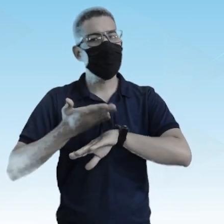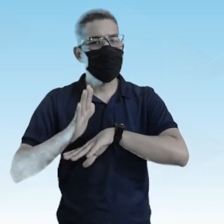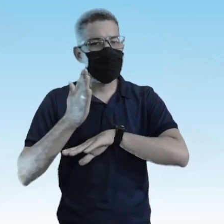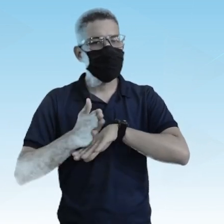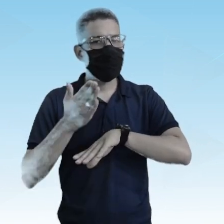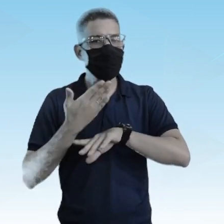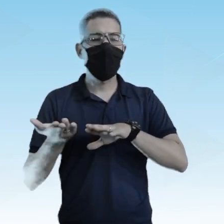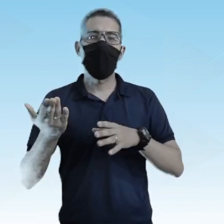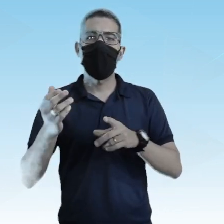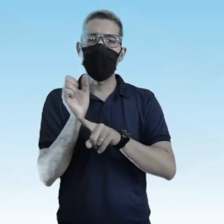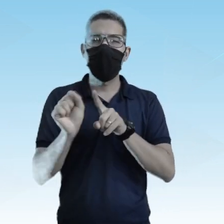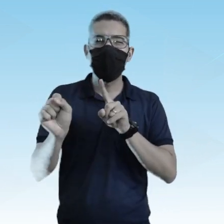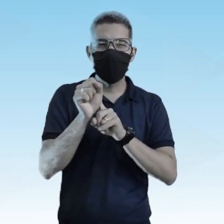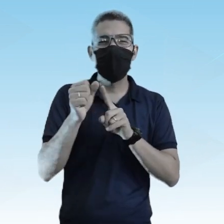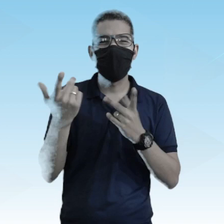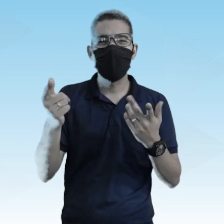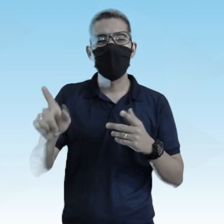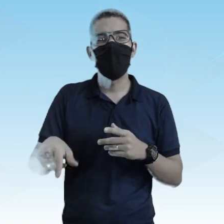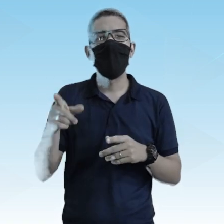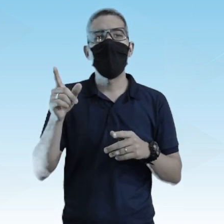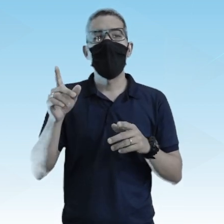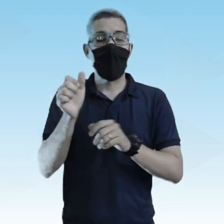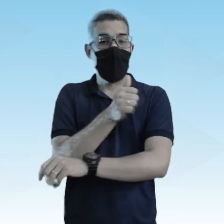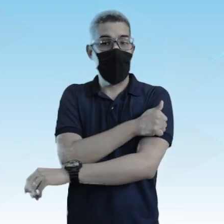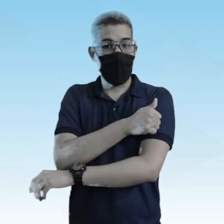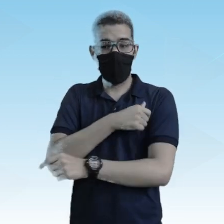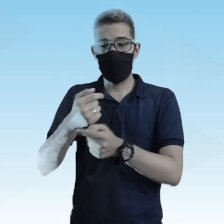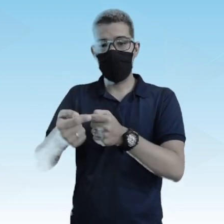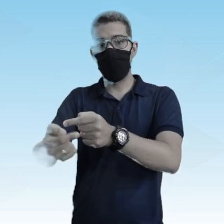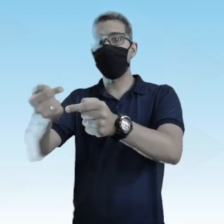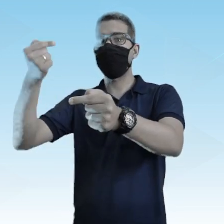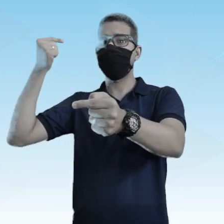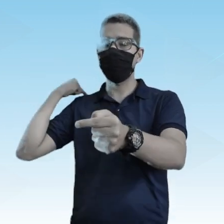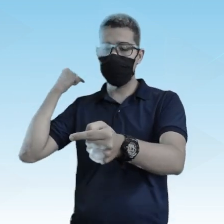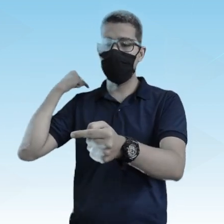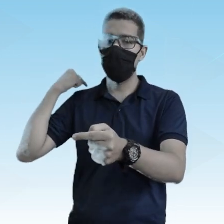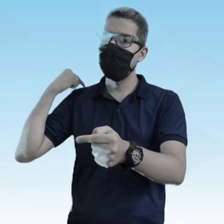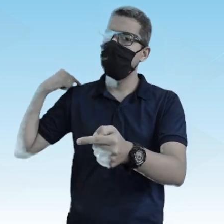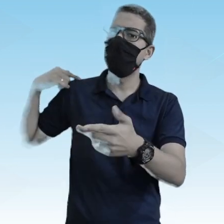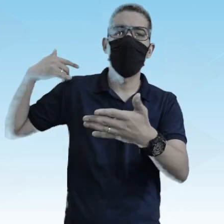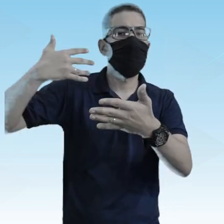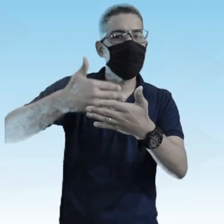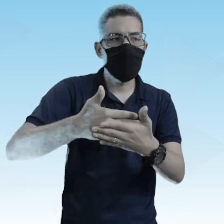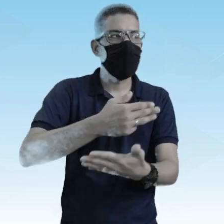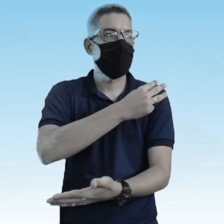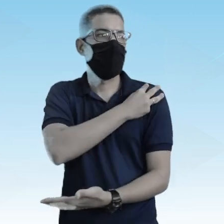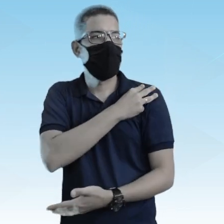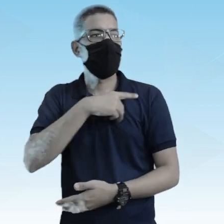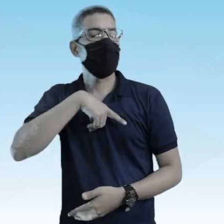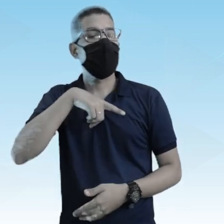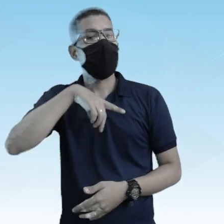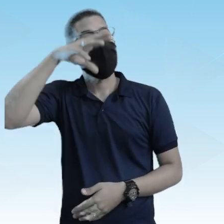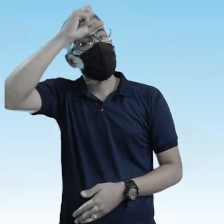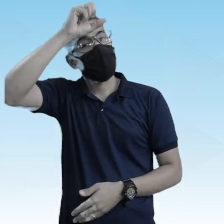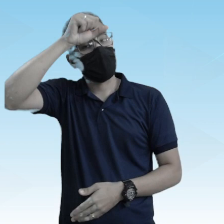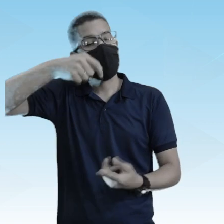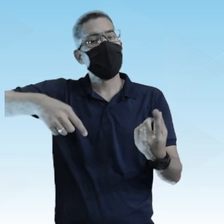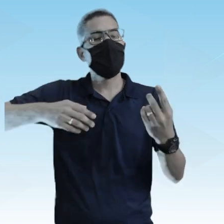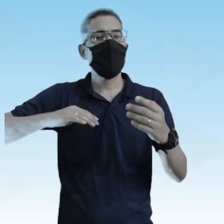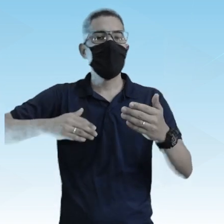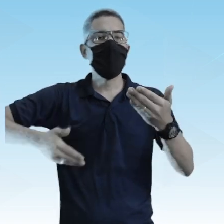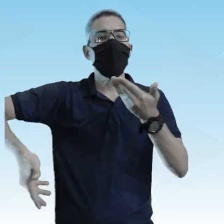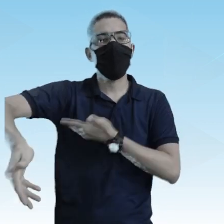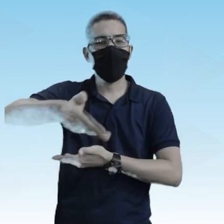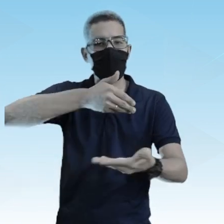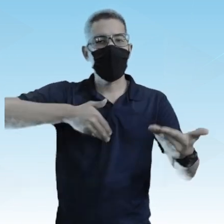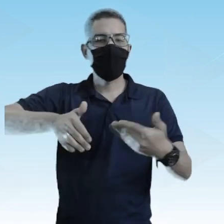de aplicação, lá na sala de aula, desde os anos iniciais até os anos finais, principalmente nessa transição agora